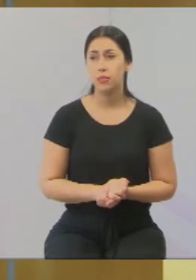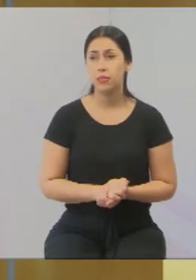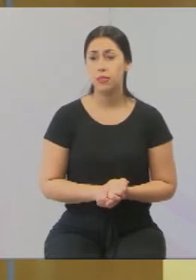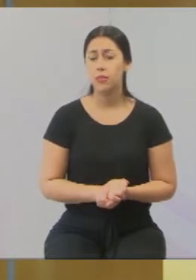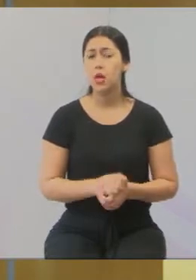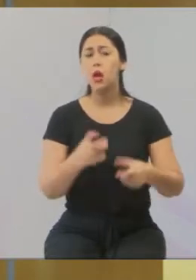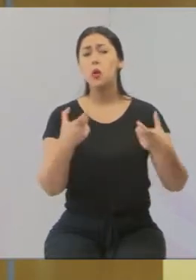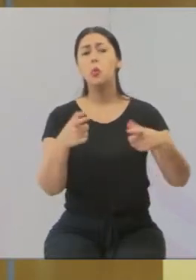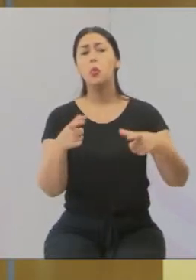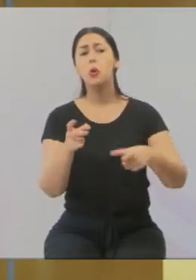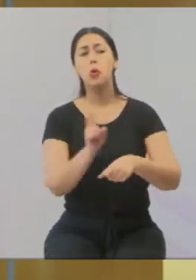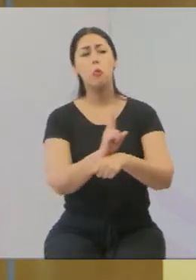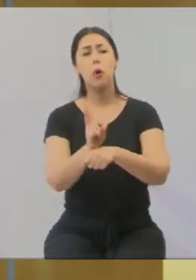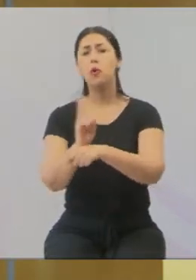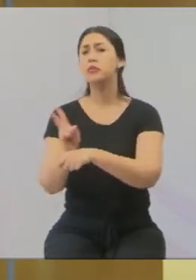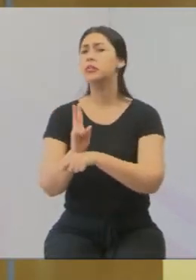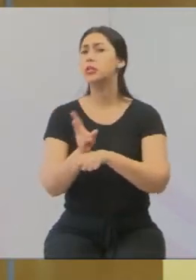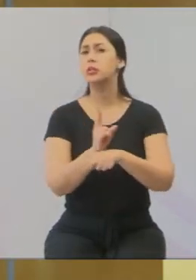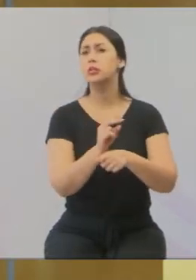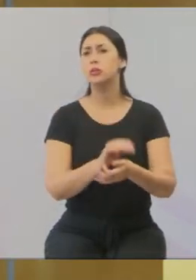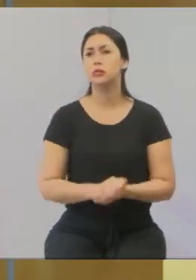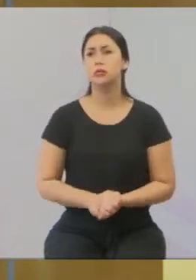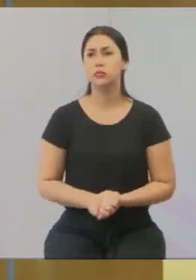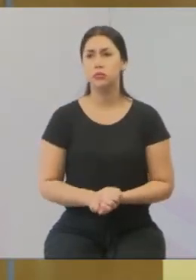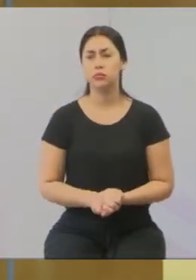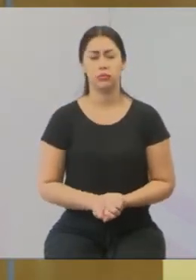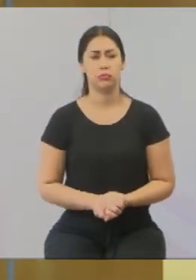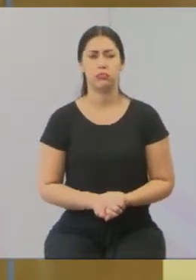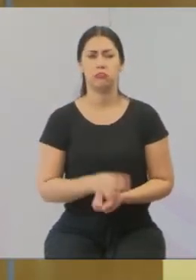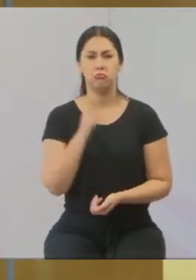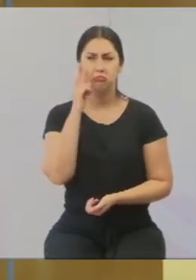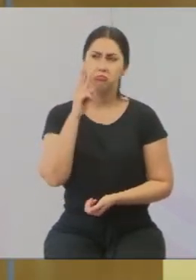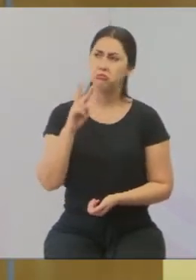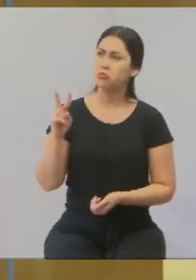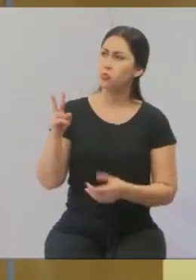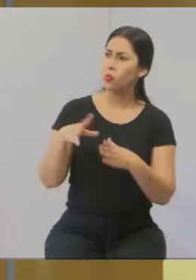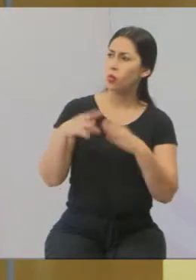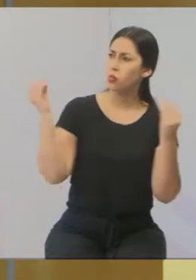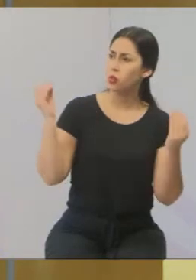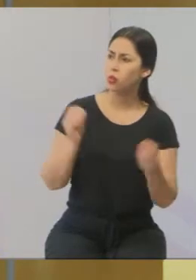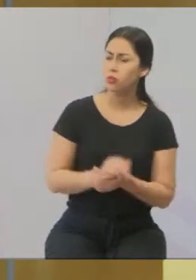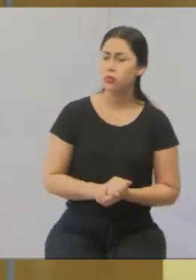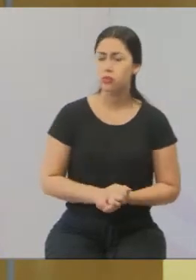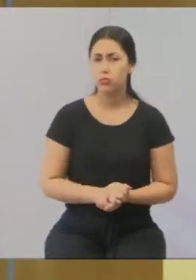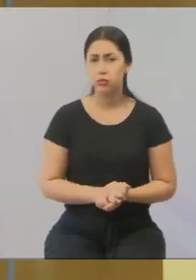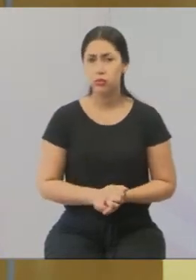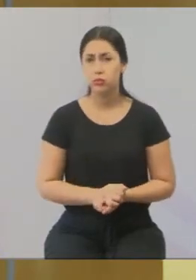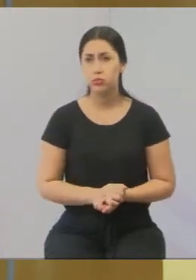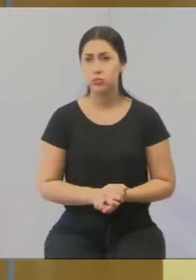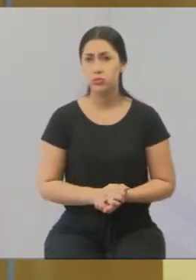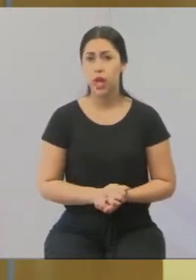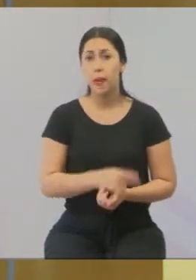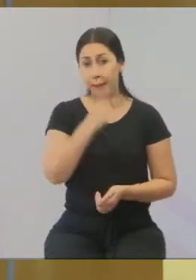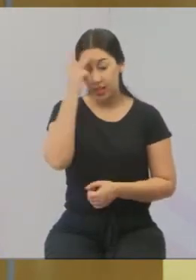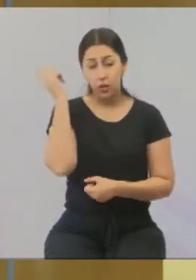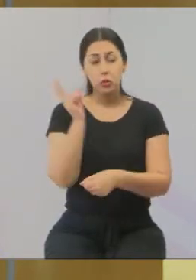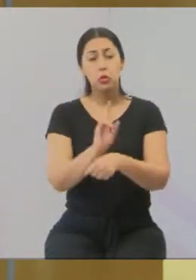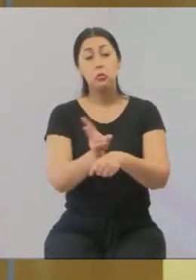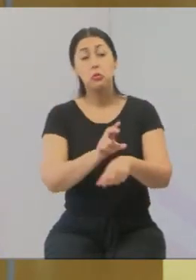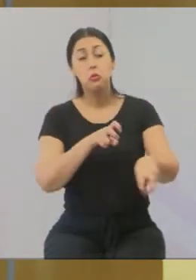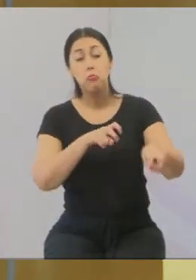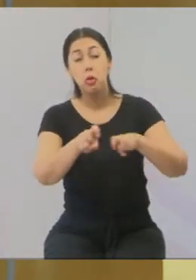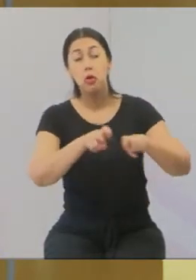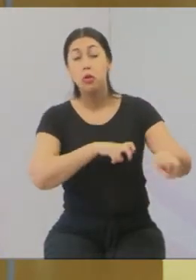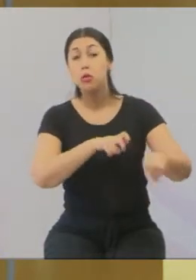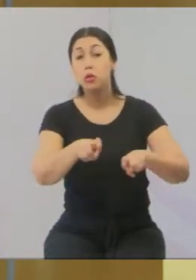os agentes de trânsito? Aliás, que faz tempo que eu não vejo essa turma aí, sumiram do centro da cidade. Que não é porque é